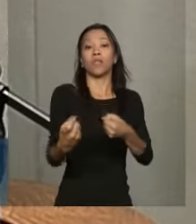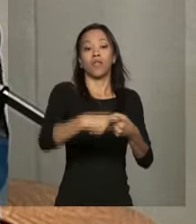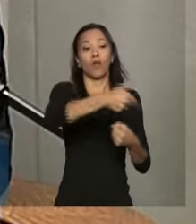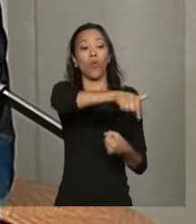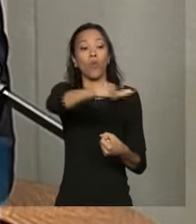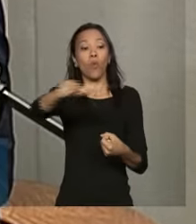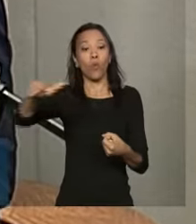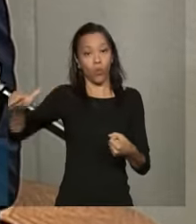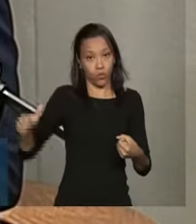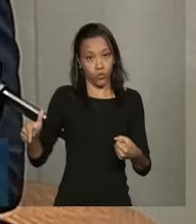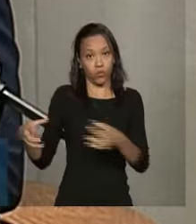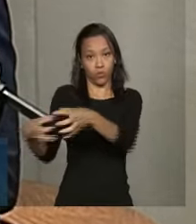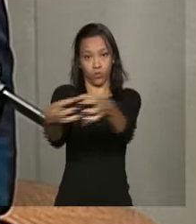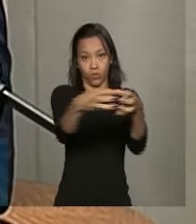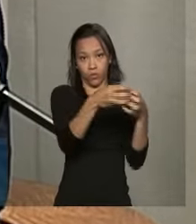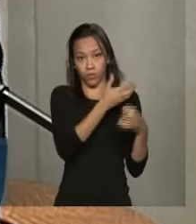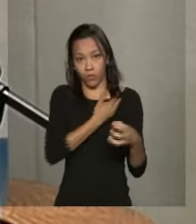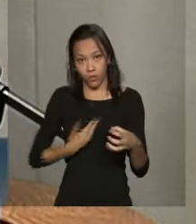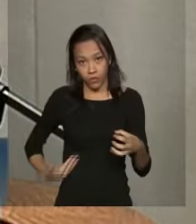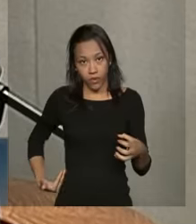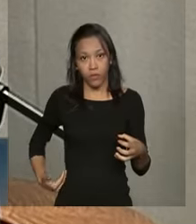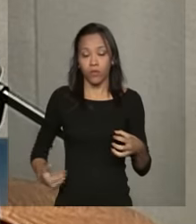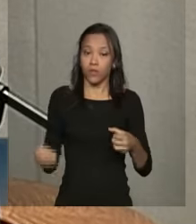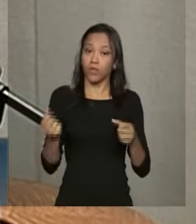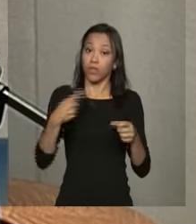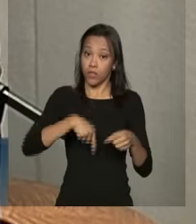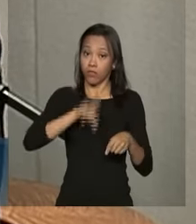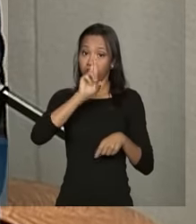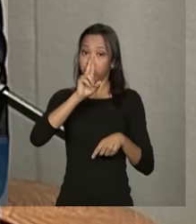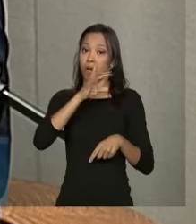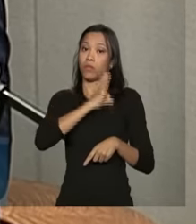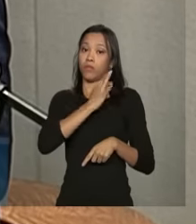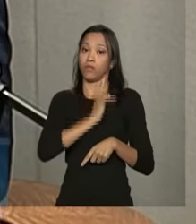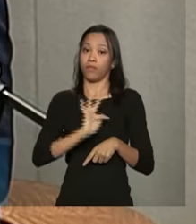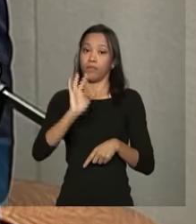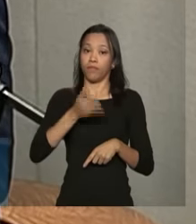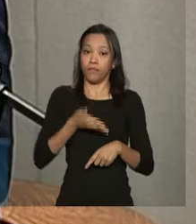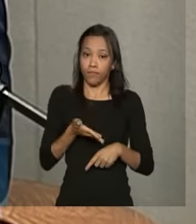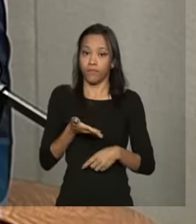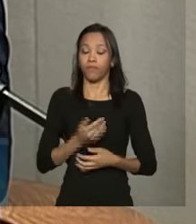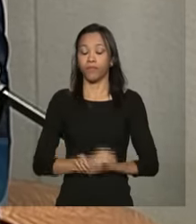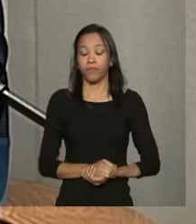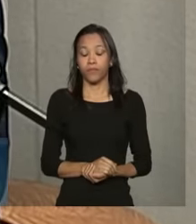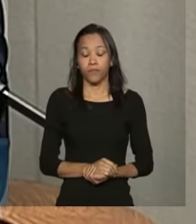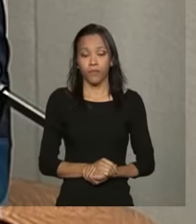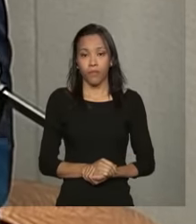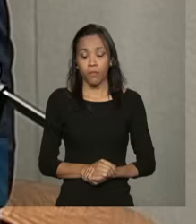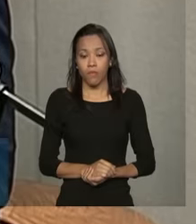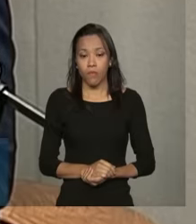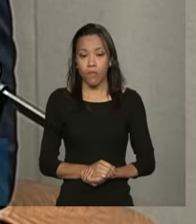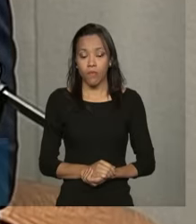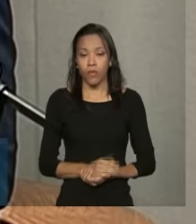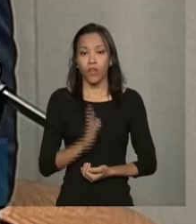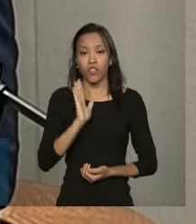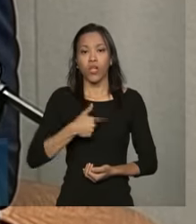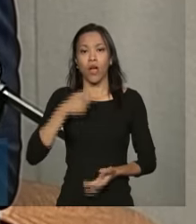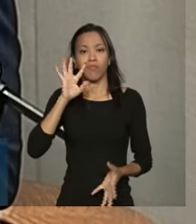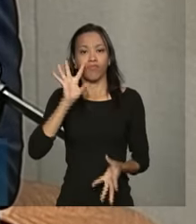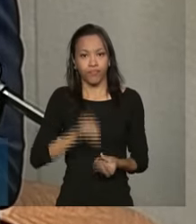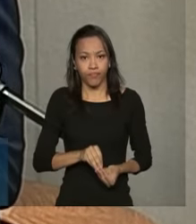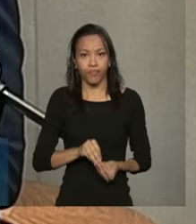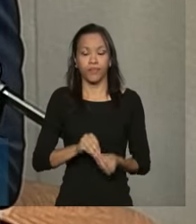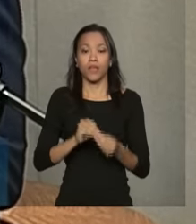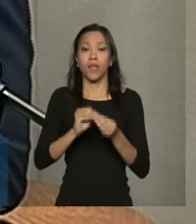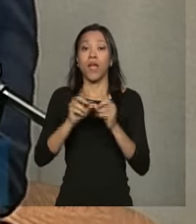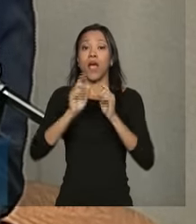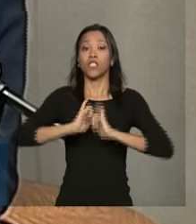Departamento de Polícia Federal por favor eh já concluindo os dados